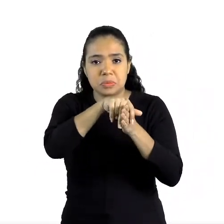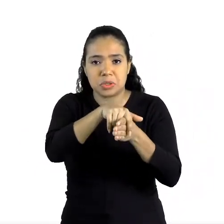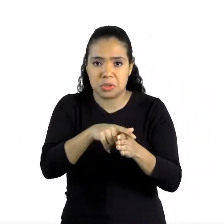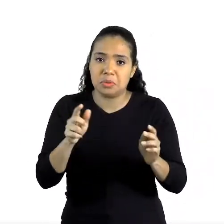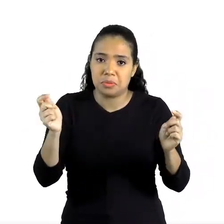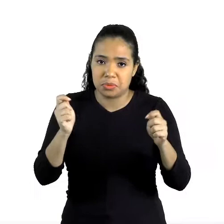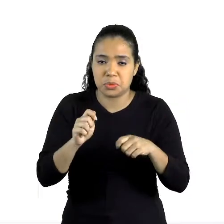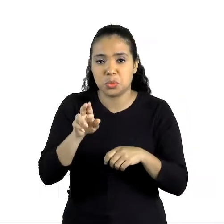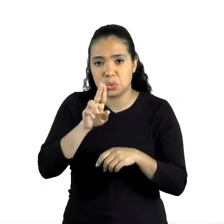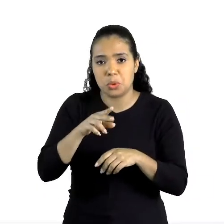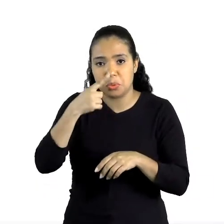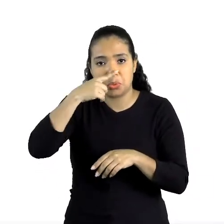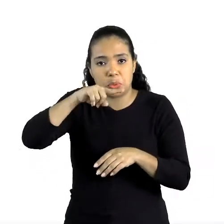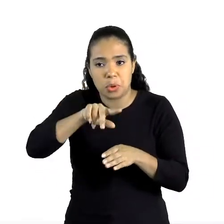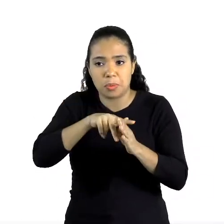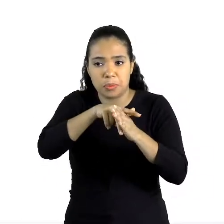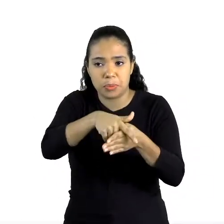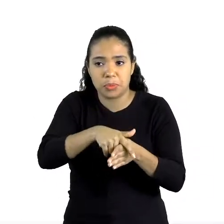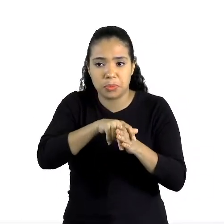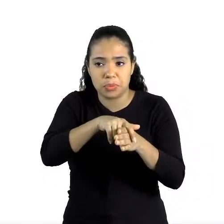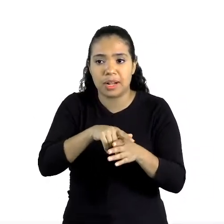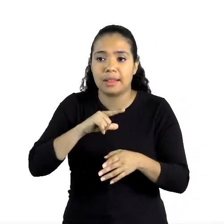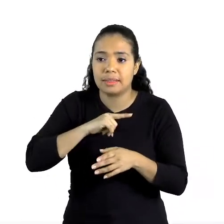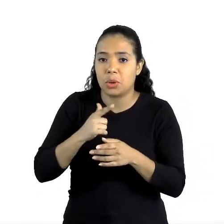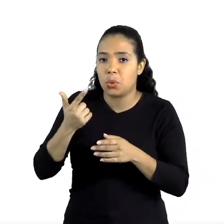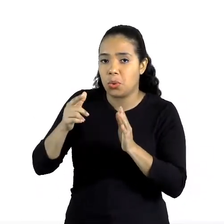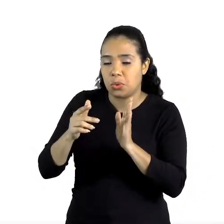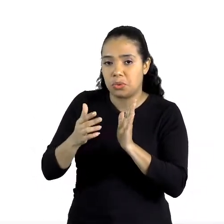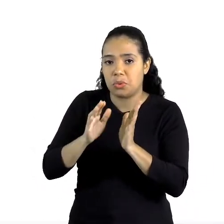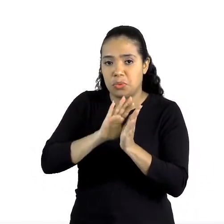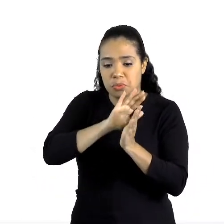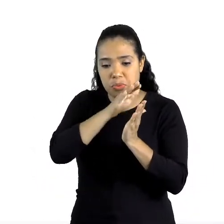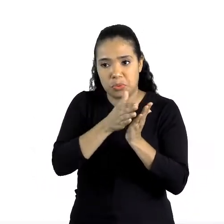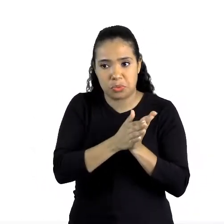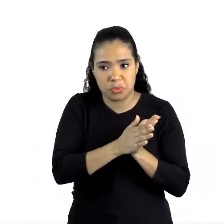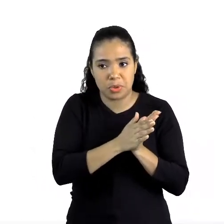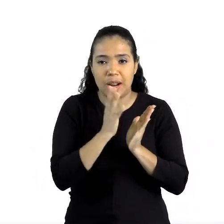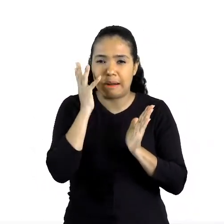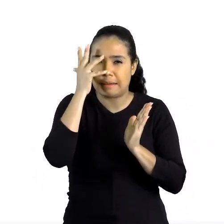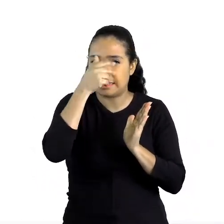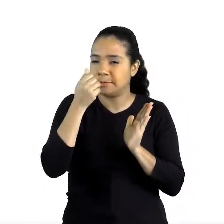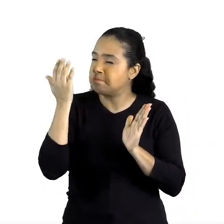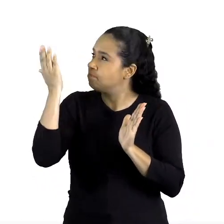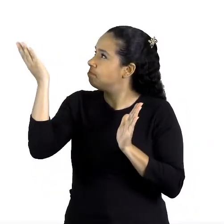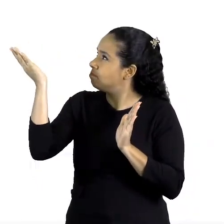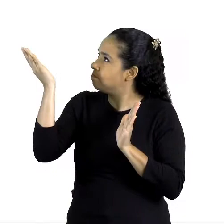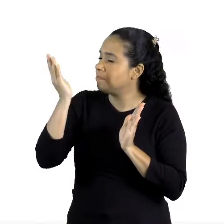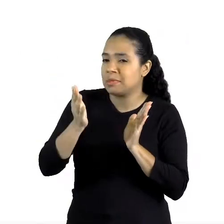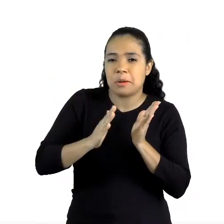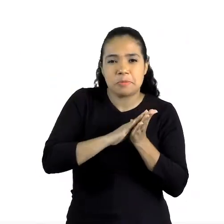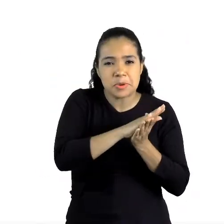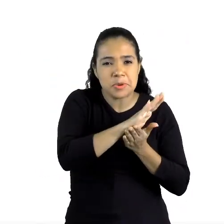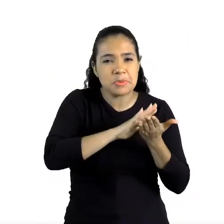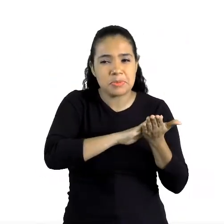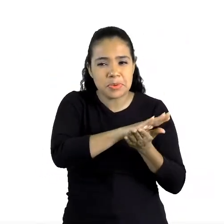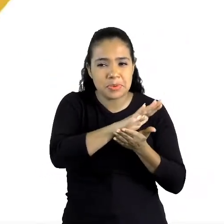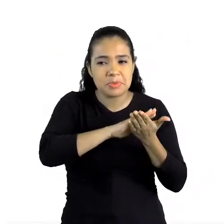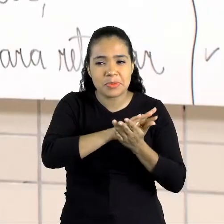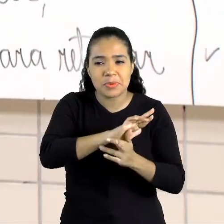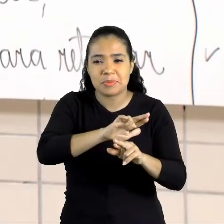se locomover. Tem as outras capas também. Esse livro ele já teve diversas edições.